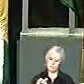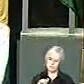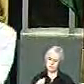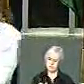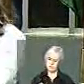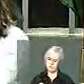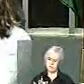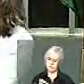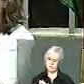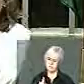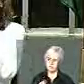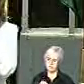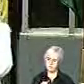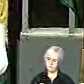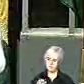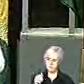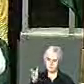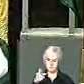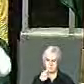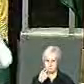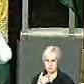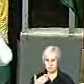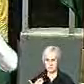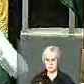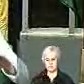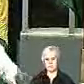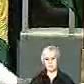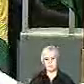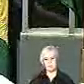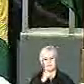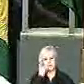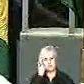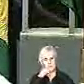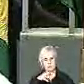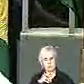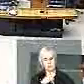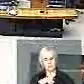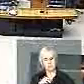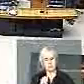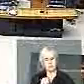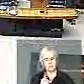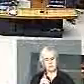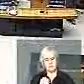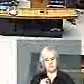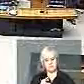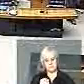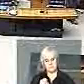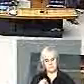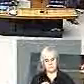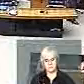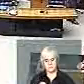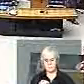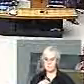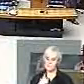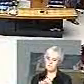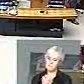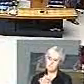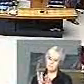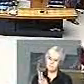para uma parte. Nobre deputada Maria do Rosário, eu quero parabenizá-la por seu